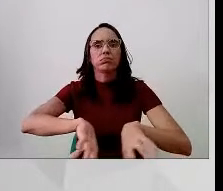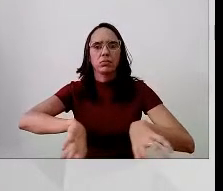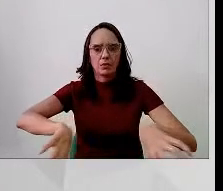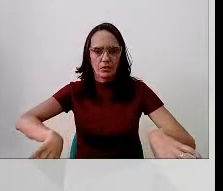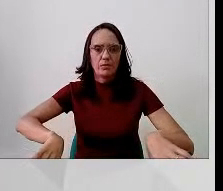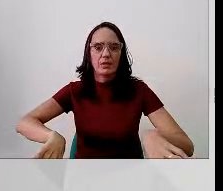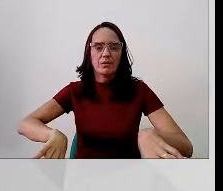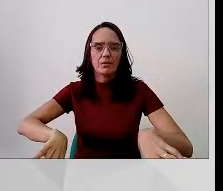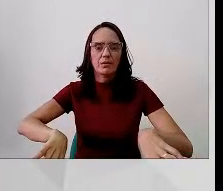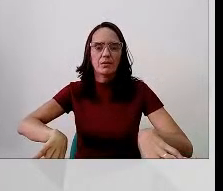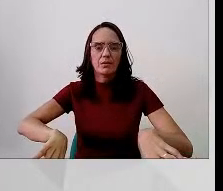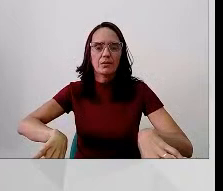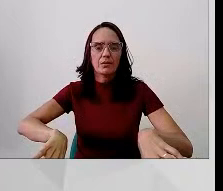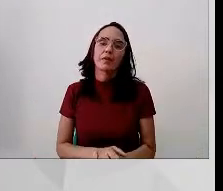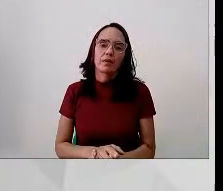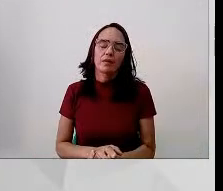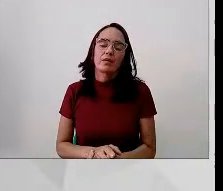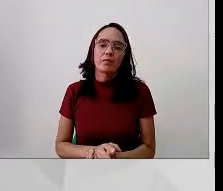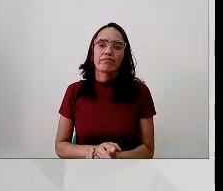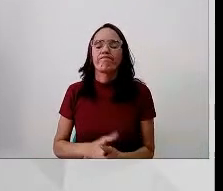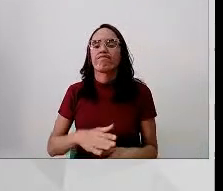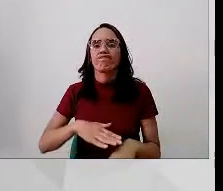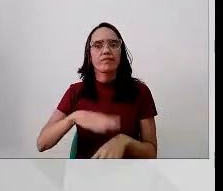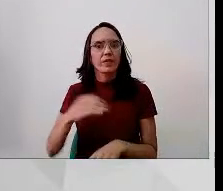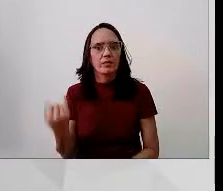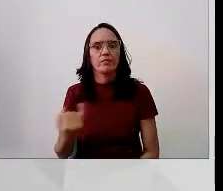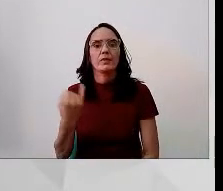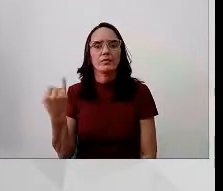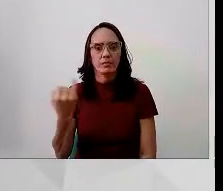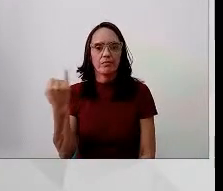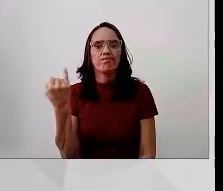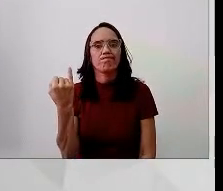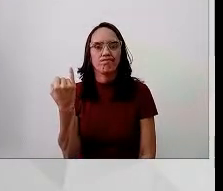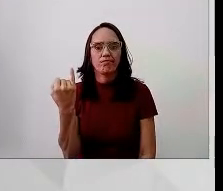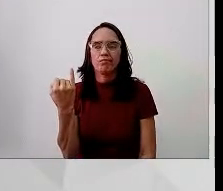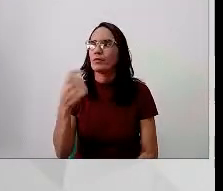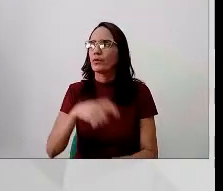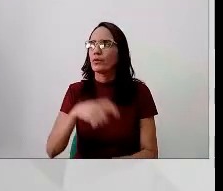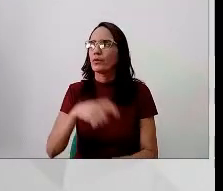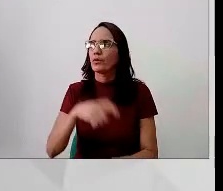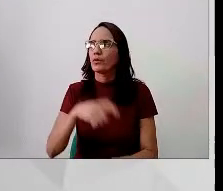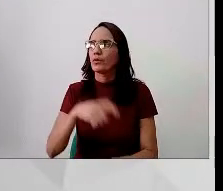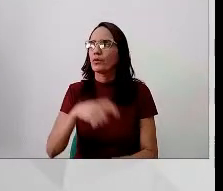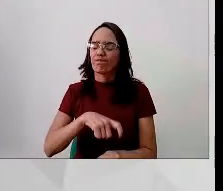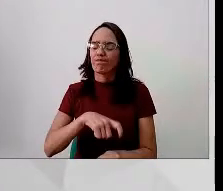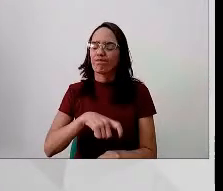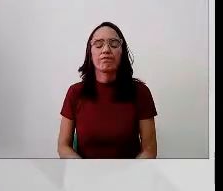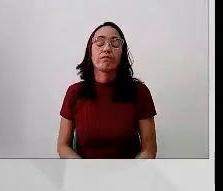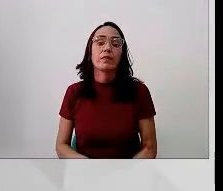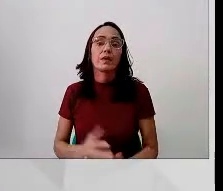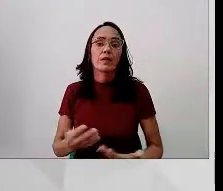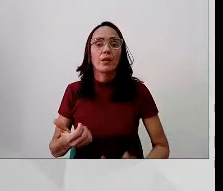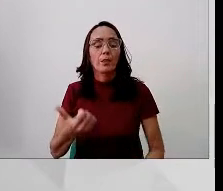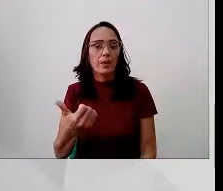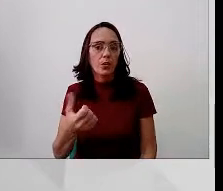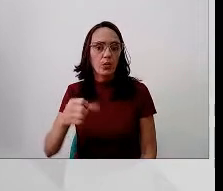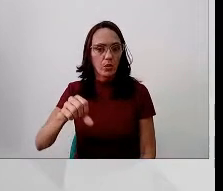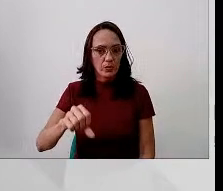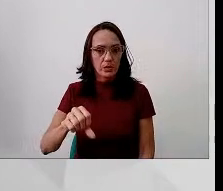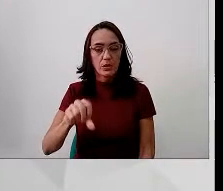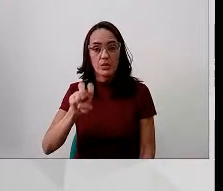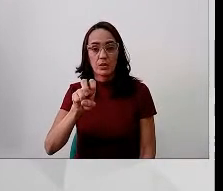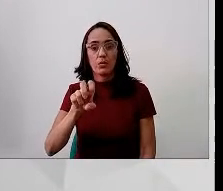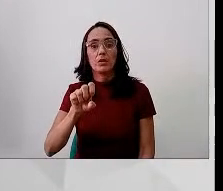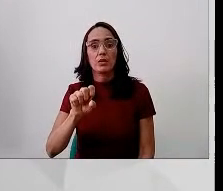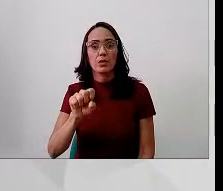as mais interessantes, né? Bem, em 58, né, um